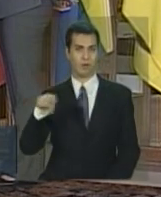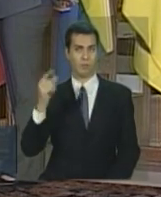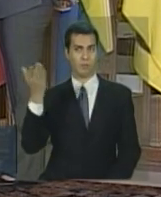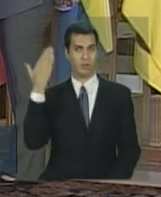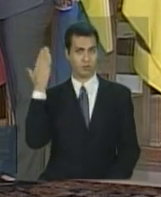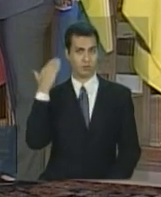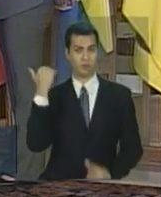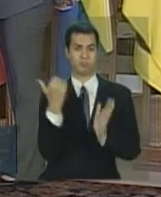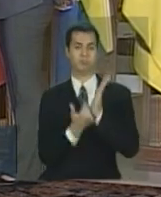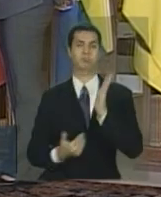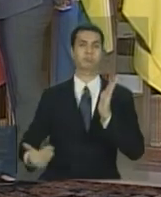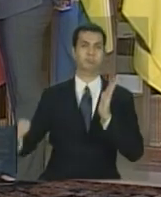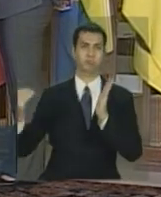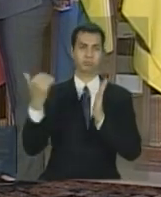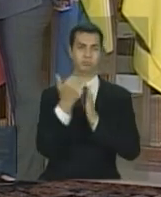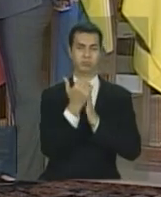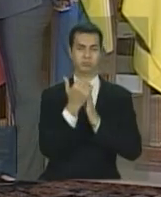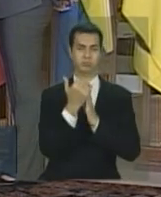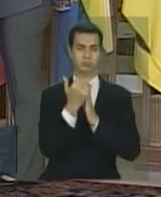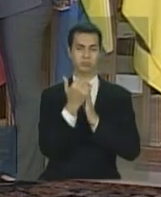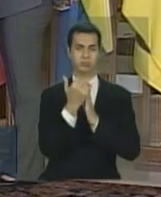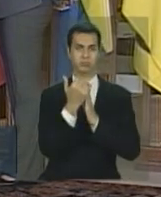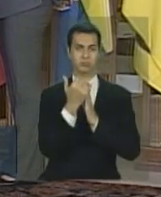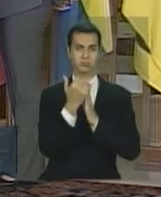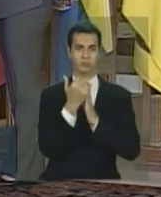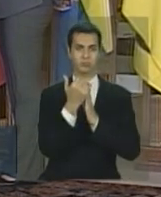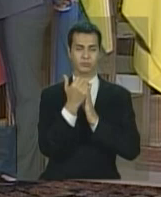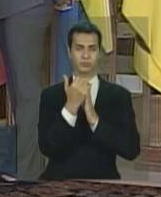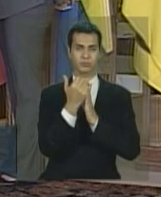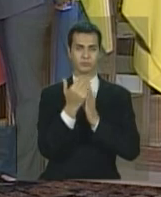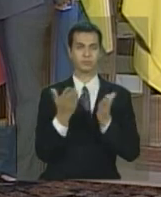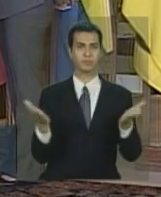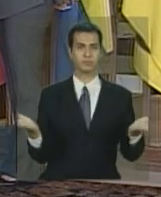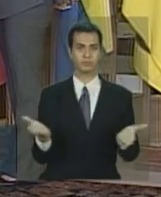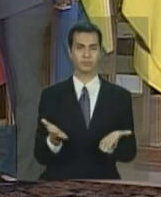de dólares, o que significa 2% do total,